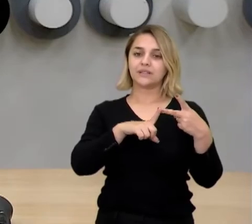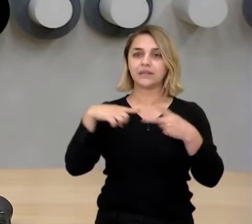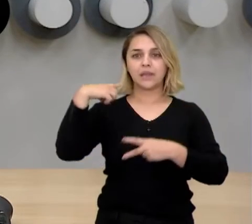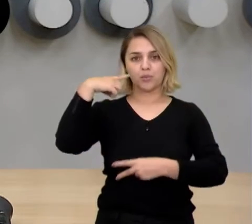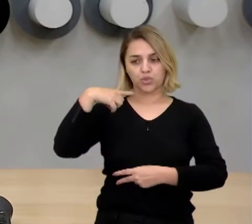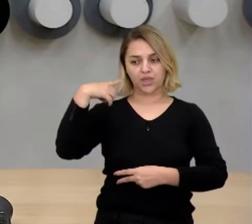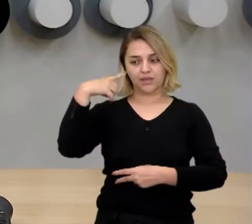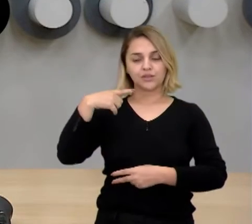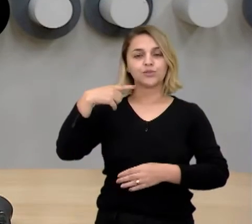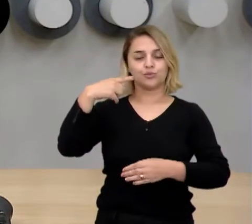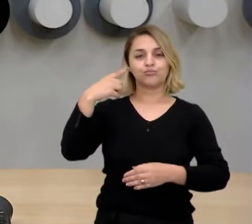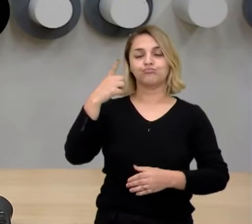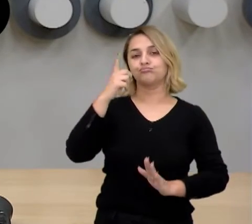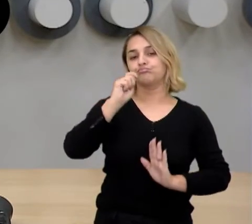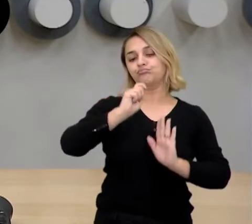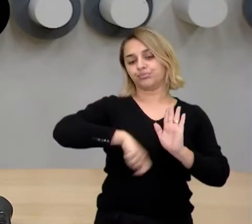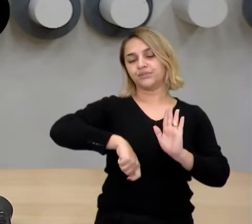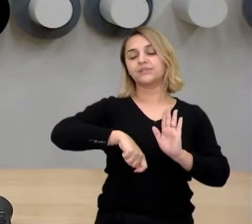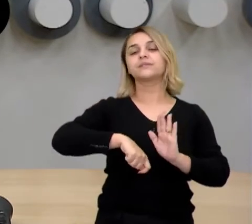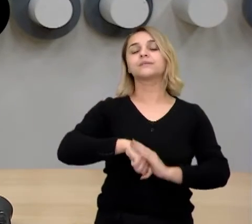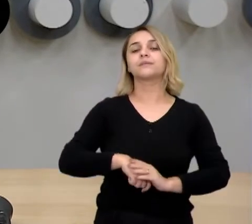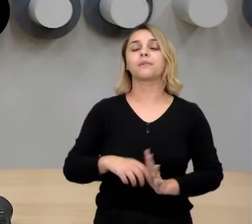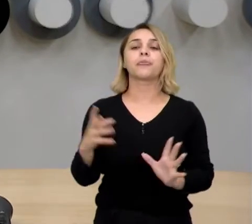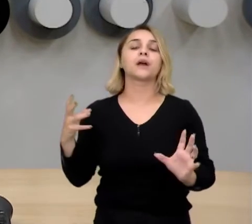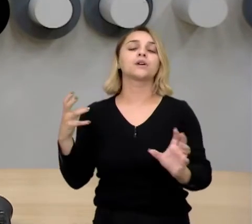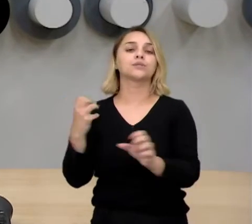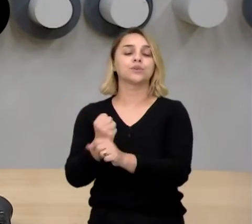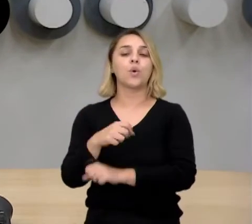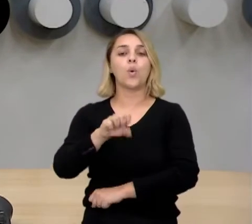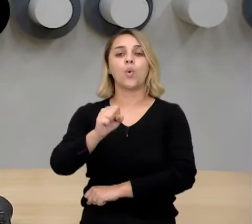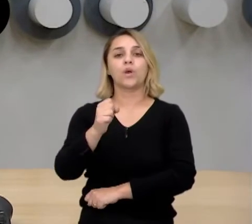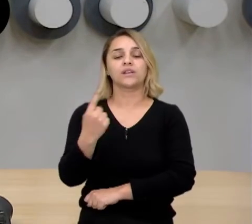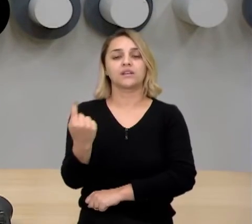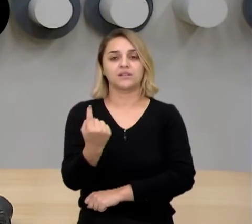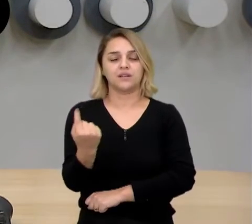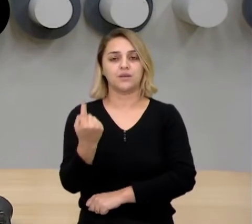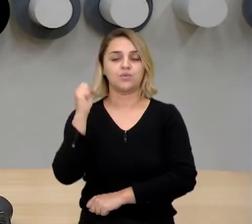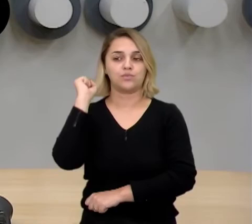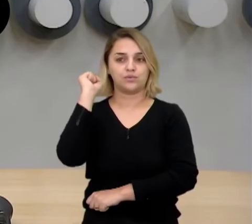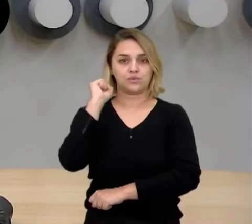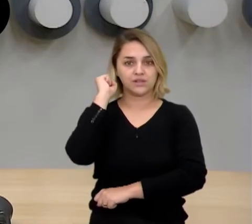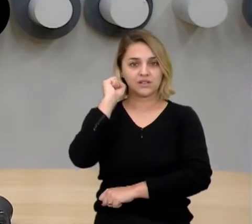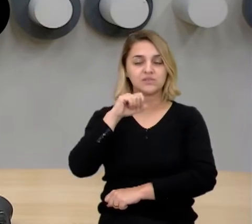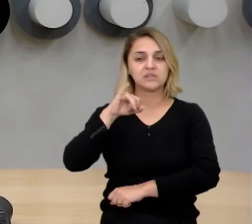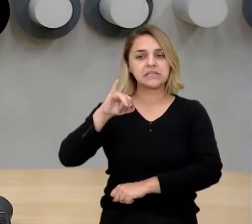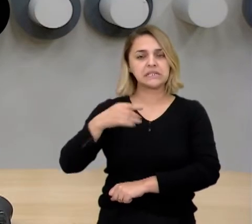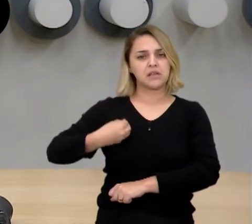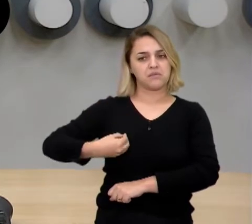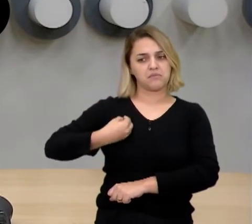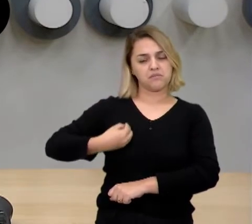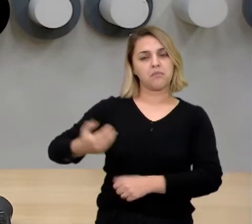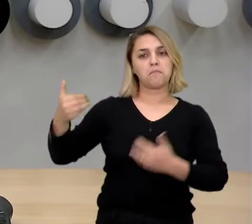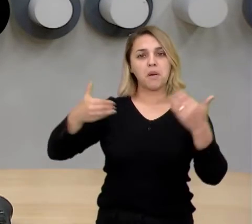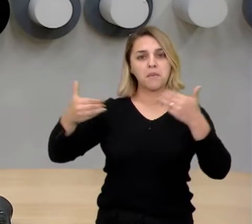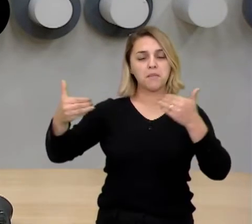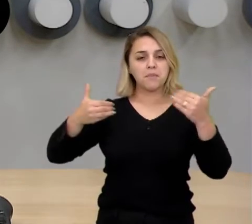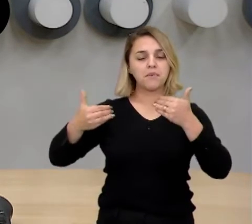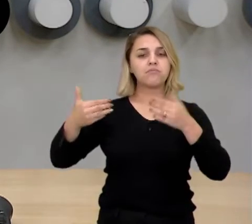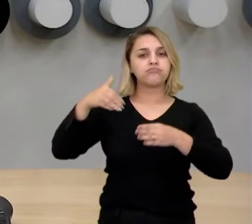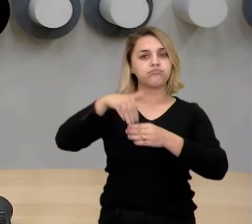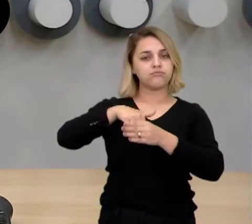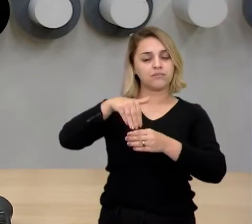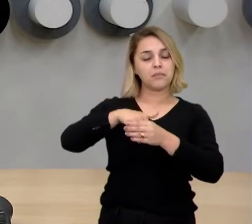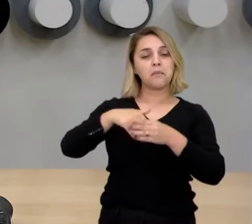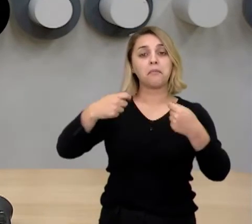81 senadores, tá certo? Então, independentemente do número de senadores que compareçam para aquela votação,